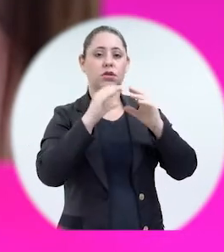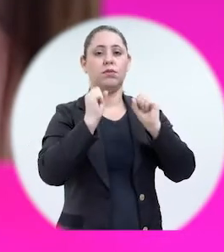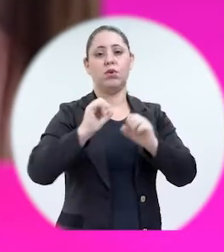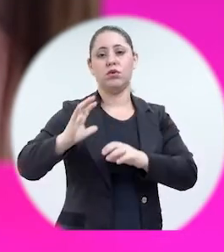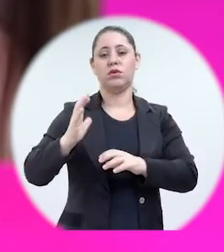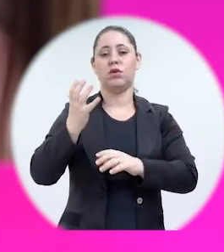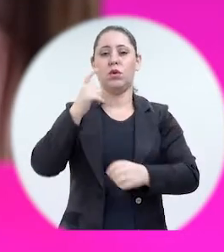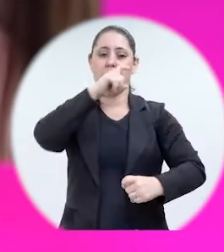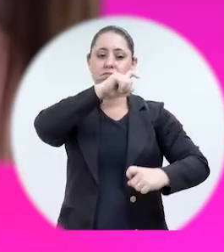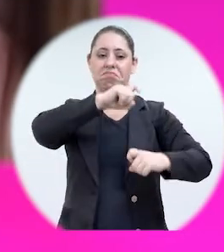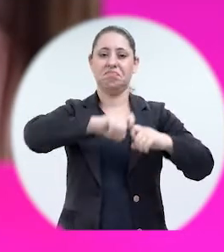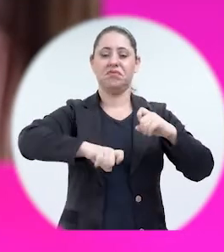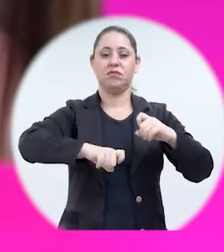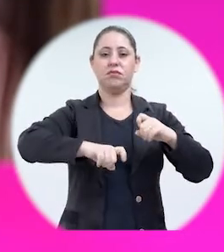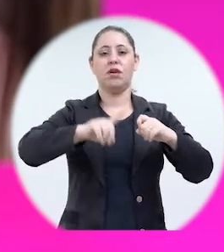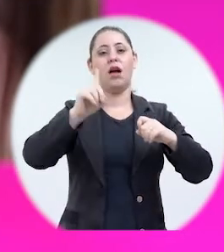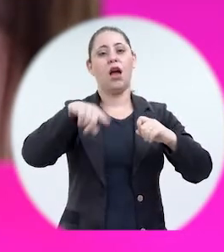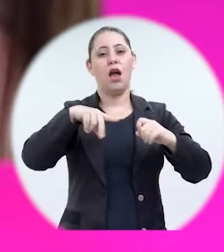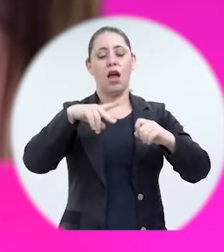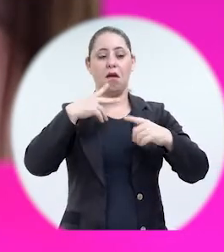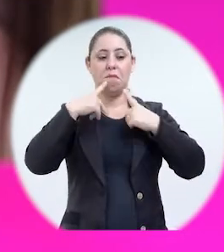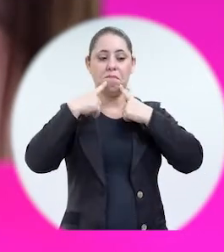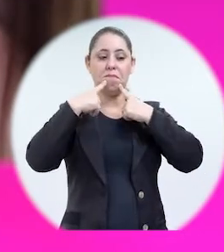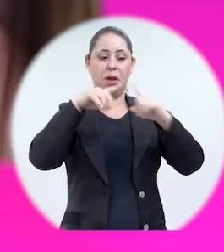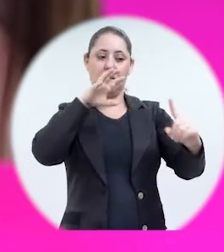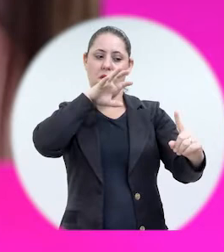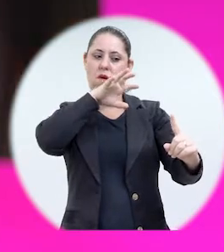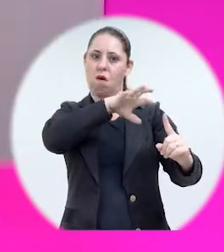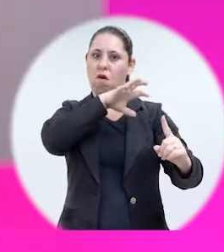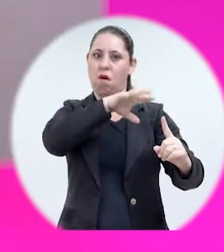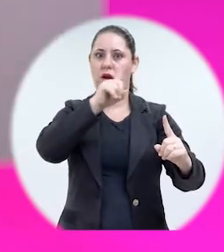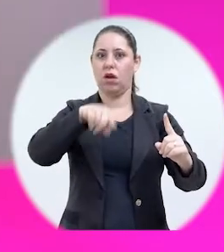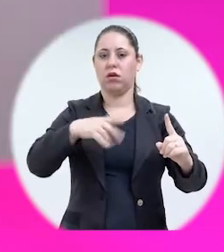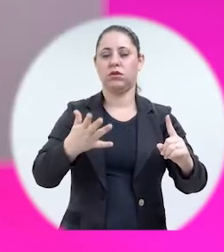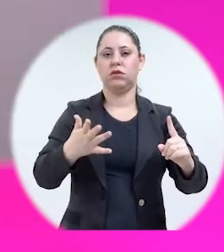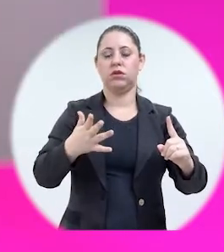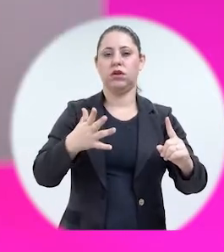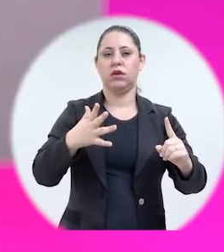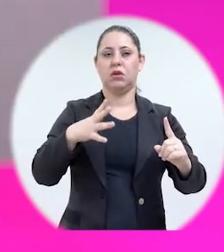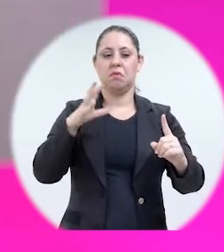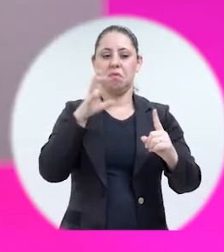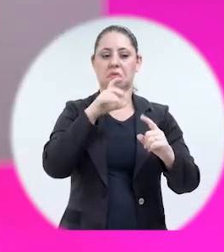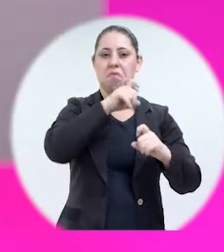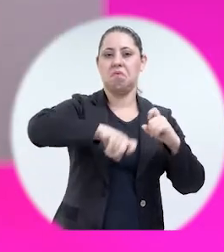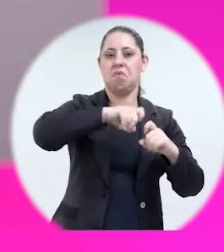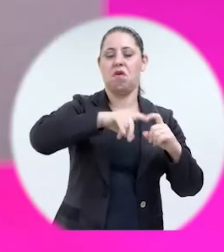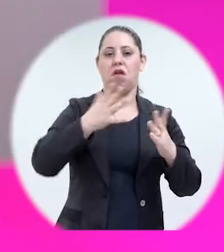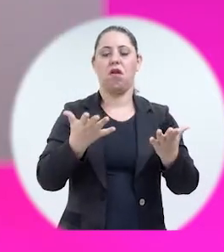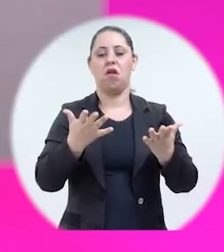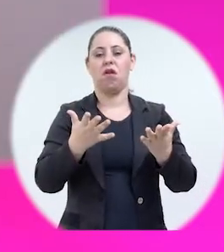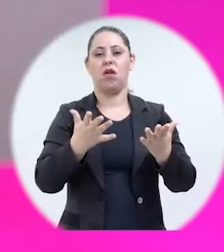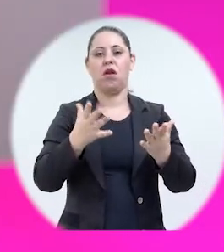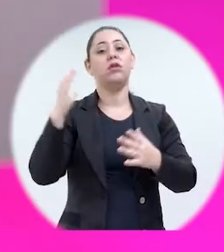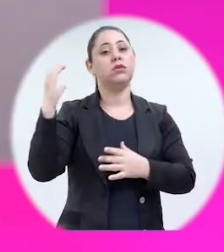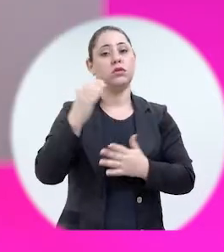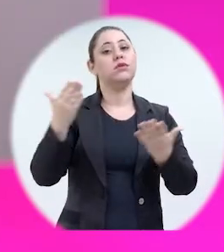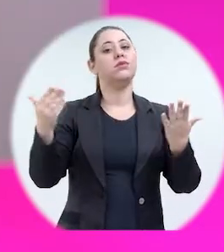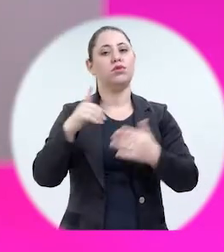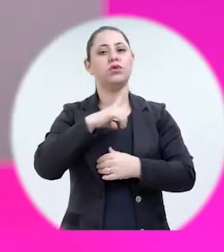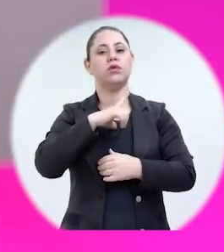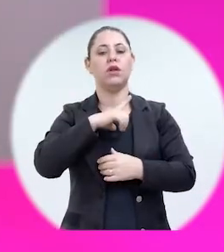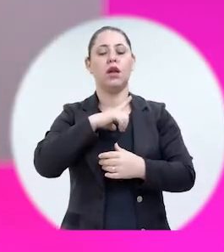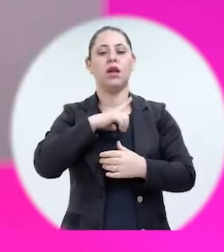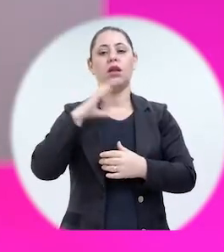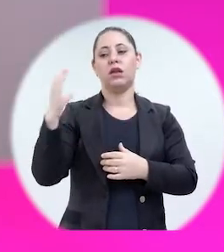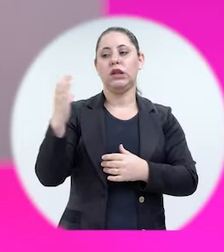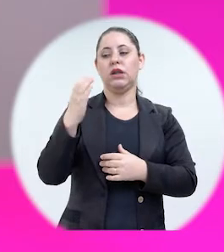casa, que pode acontecer um estupro, que pode acontecer uma ameaça, que pode acontecer uma importunação sexual. Então, são crimes, né?